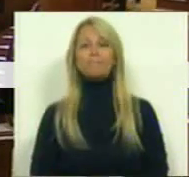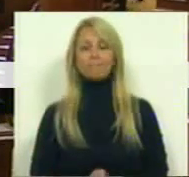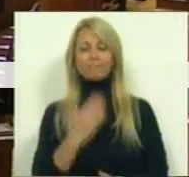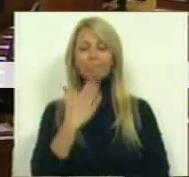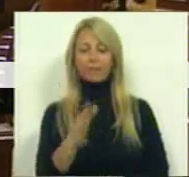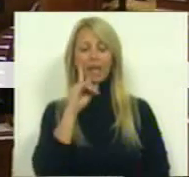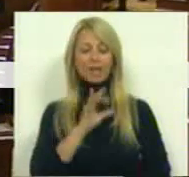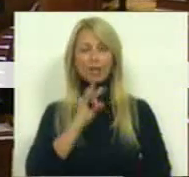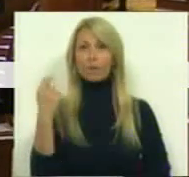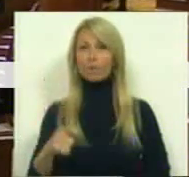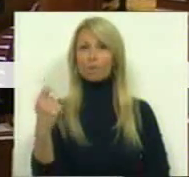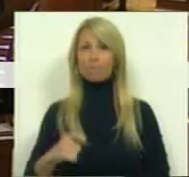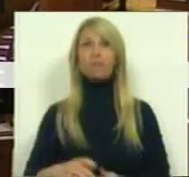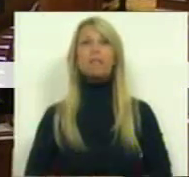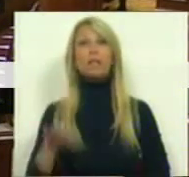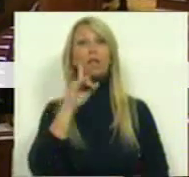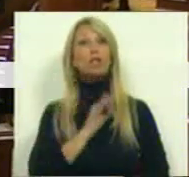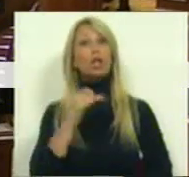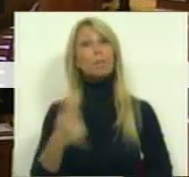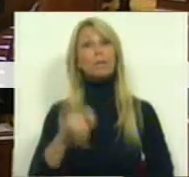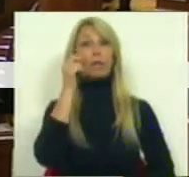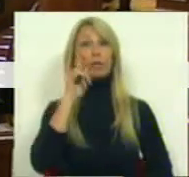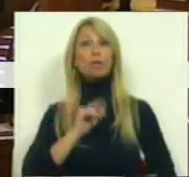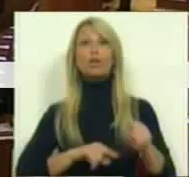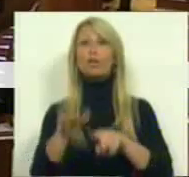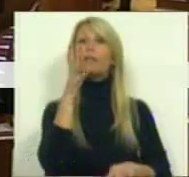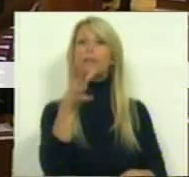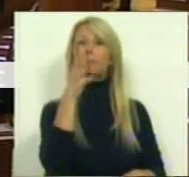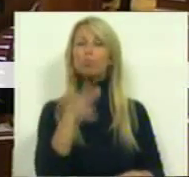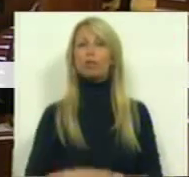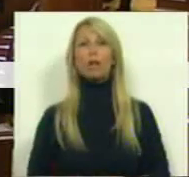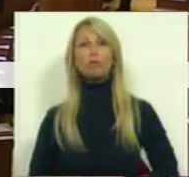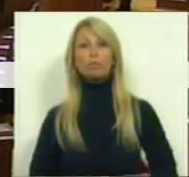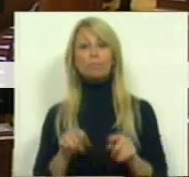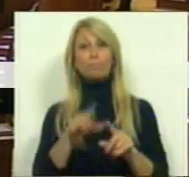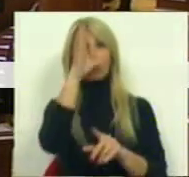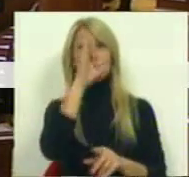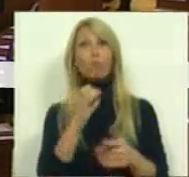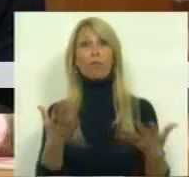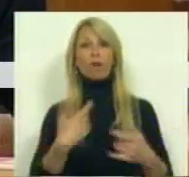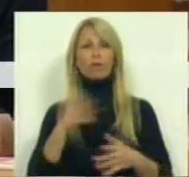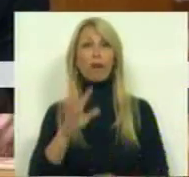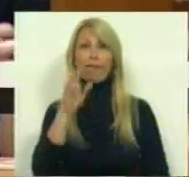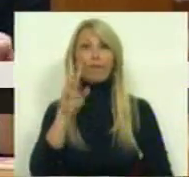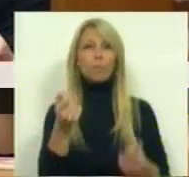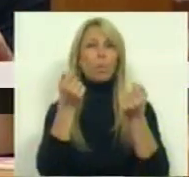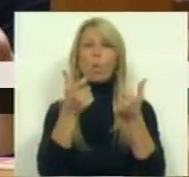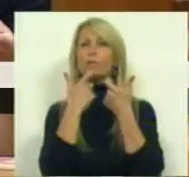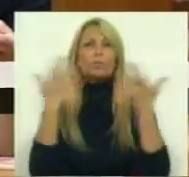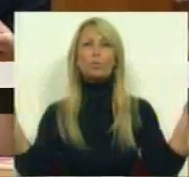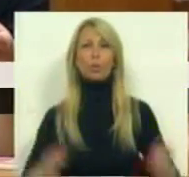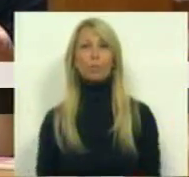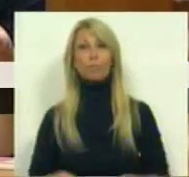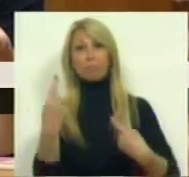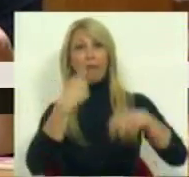Muito obrigada, Sra. Presidente. Sra. Presidente, senhoras e senhores deputados, deste Governo já vimos quase tudo.